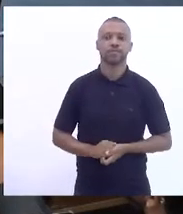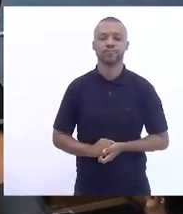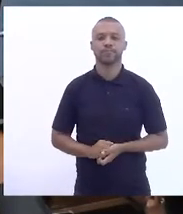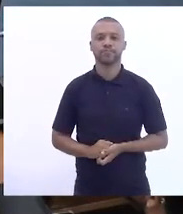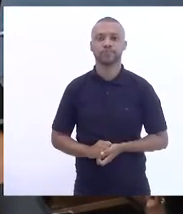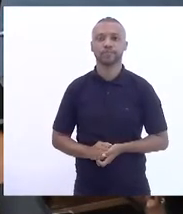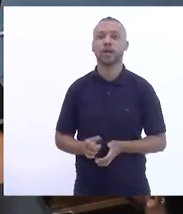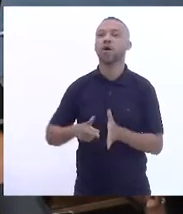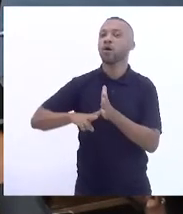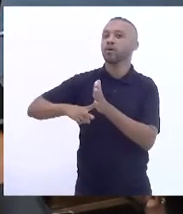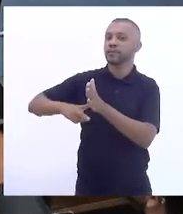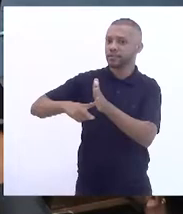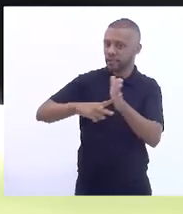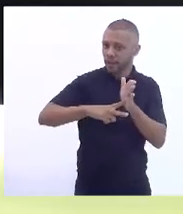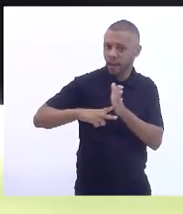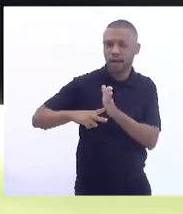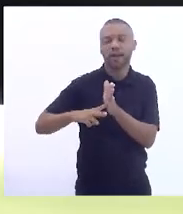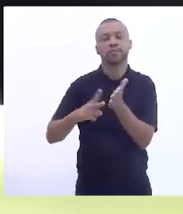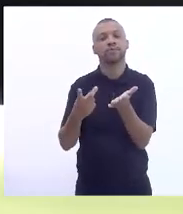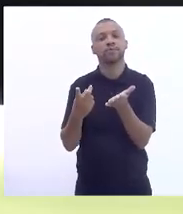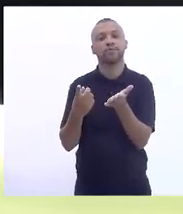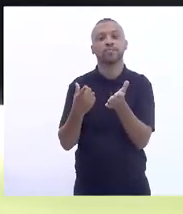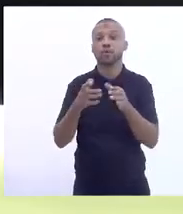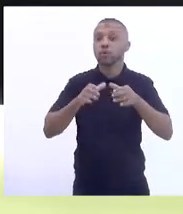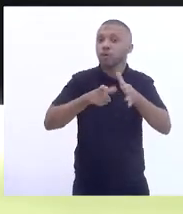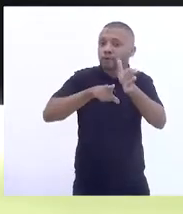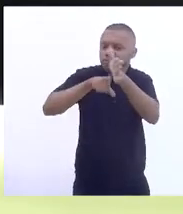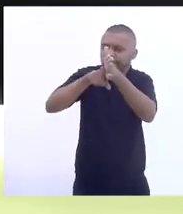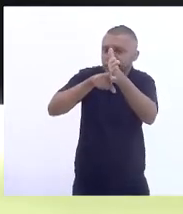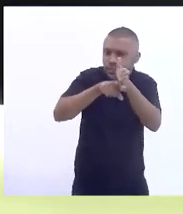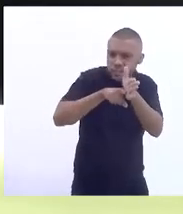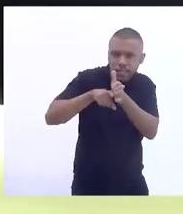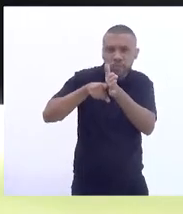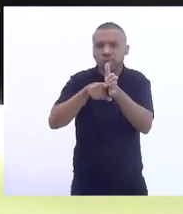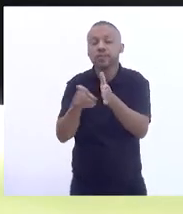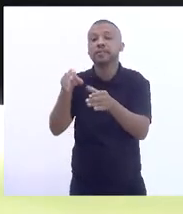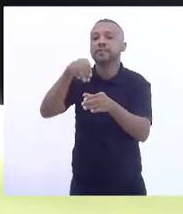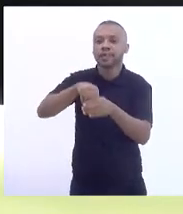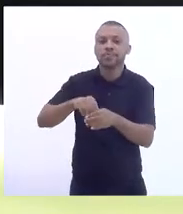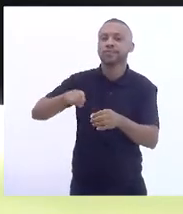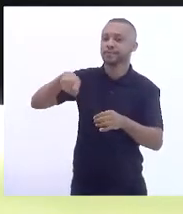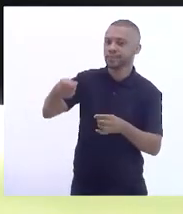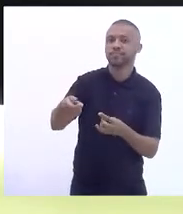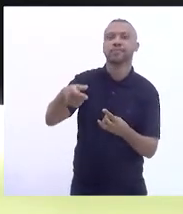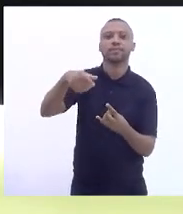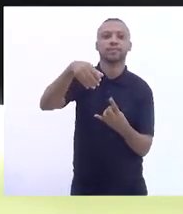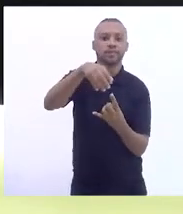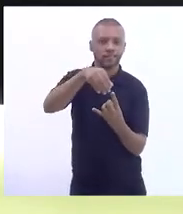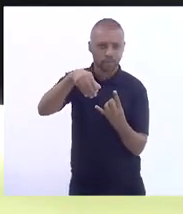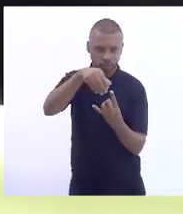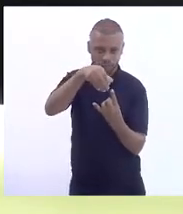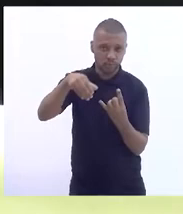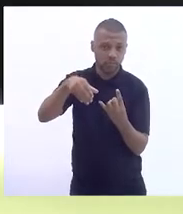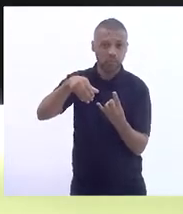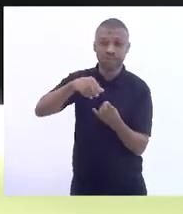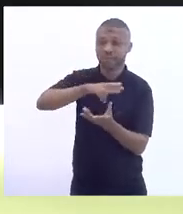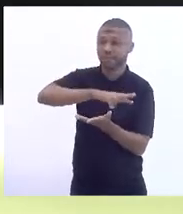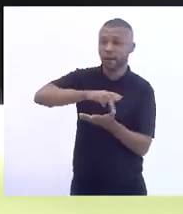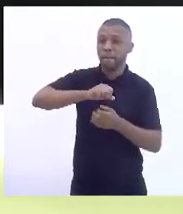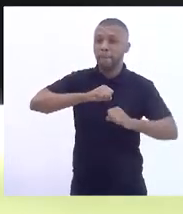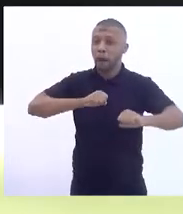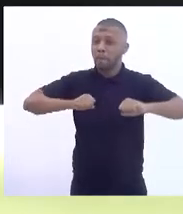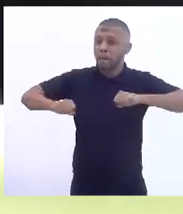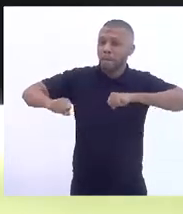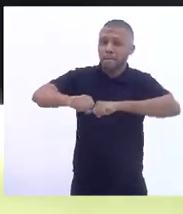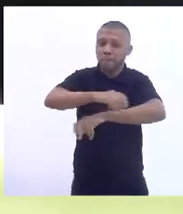sindicato asfoc pesquisadores e pesquisadoras da instituição com diversos movimentos de